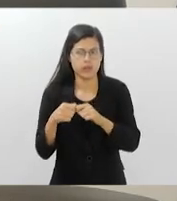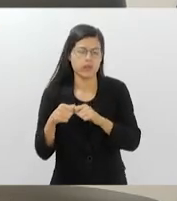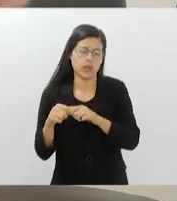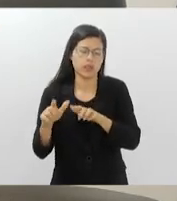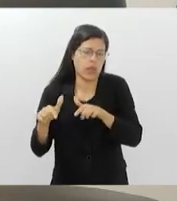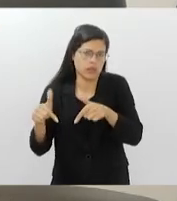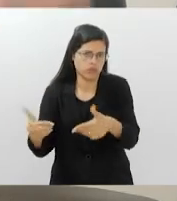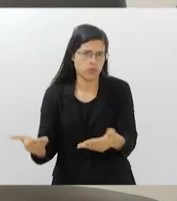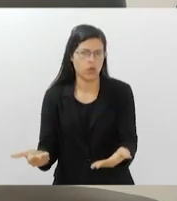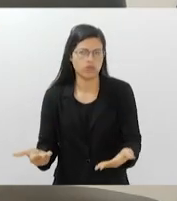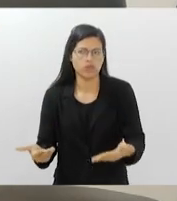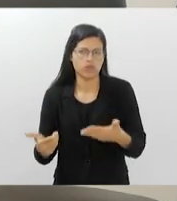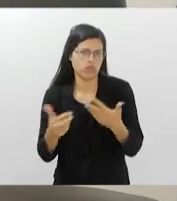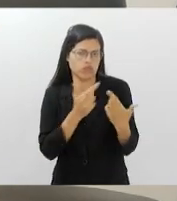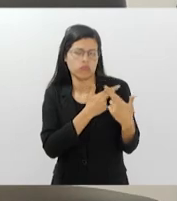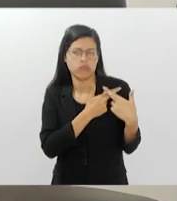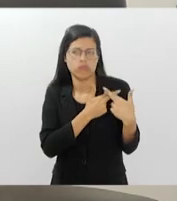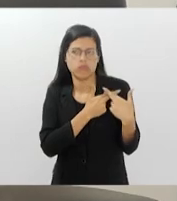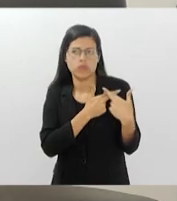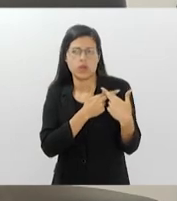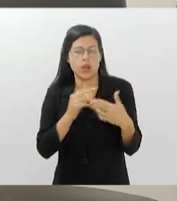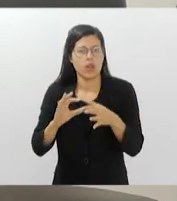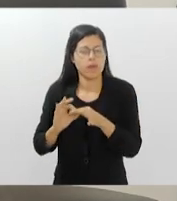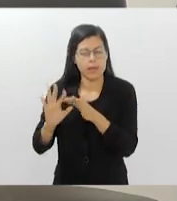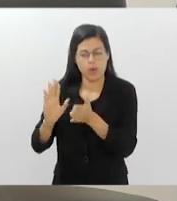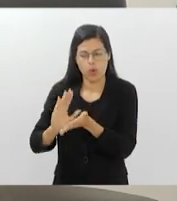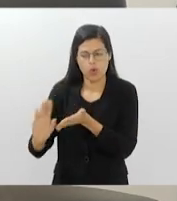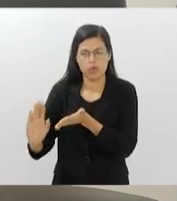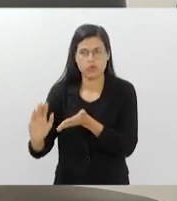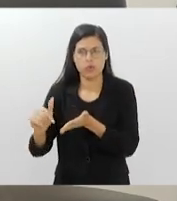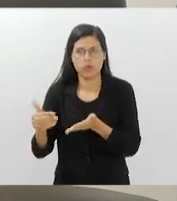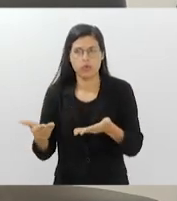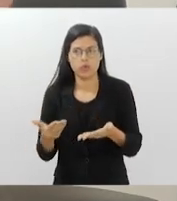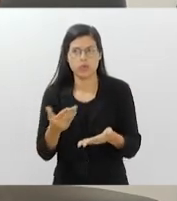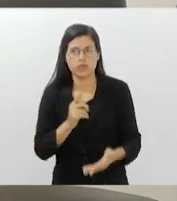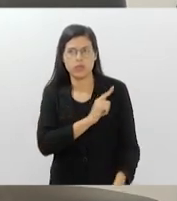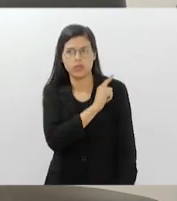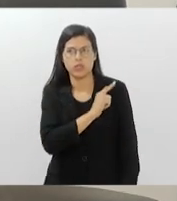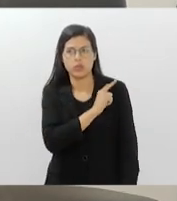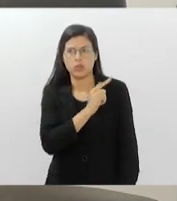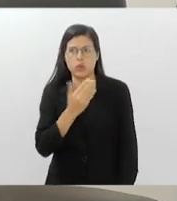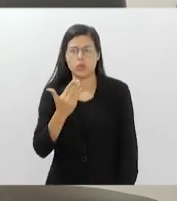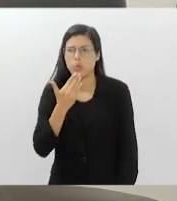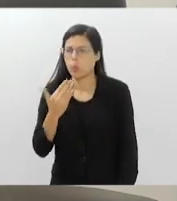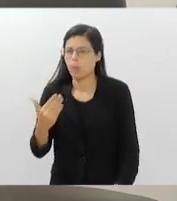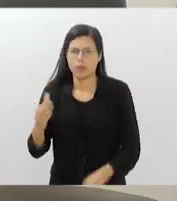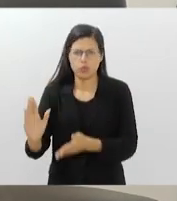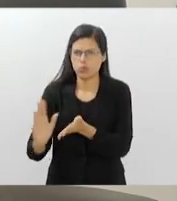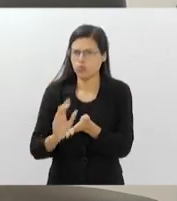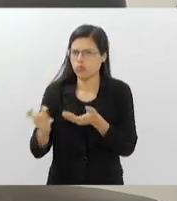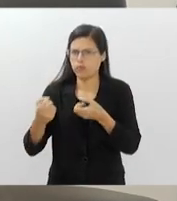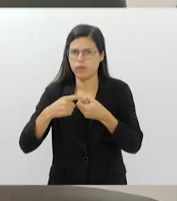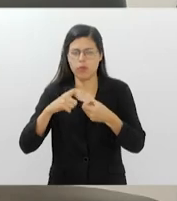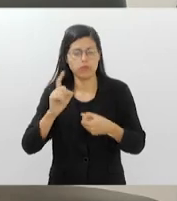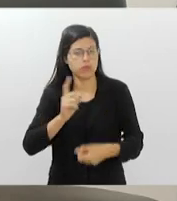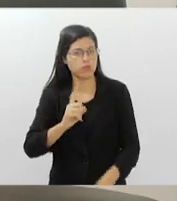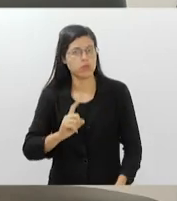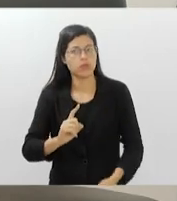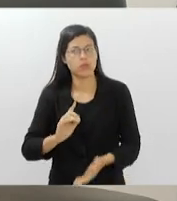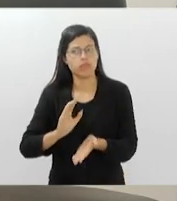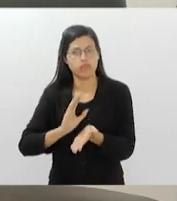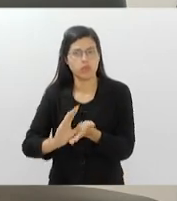devido abriu mão de um recurso e agora na atual gestão também não pediu esse recurso de volta então esse